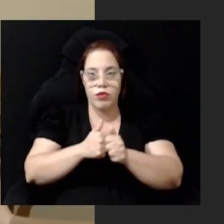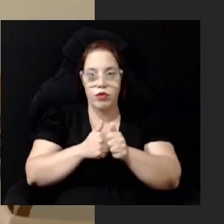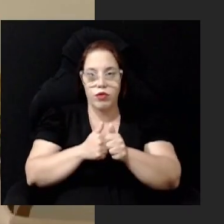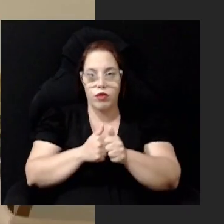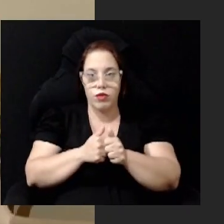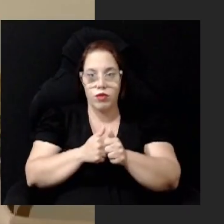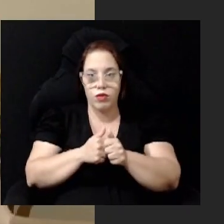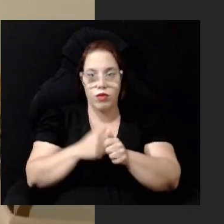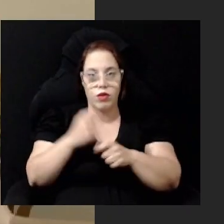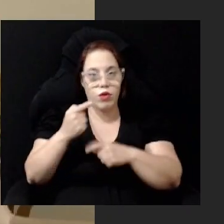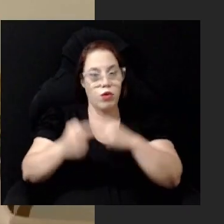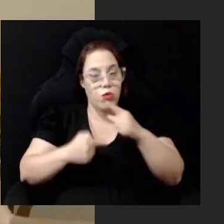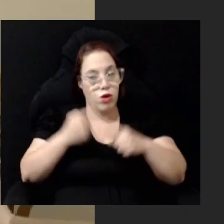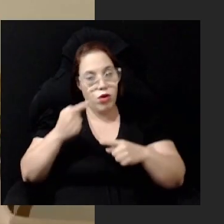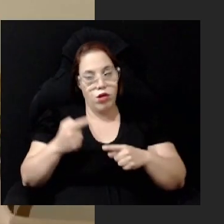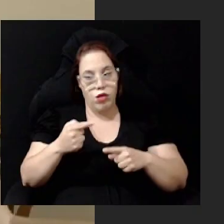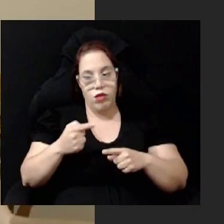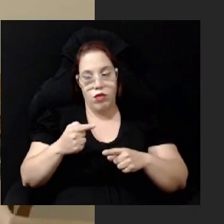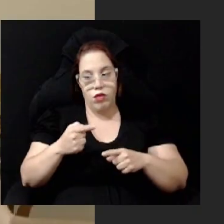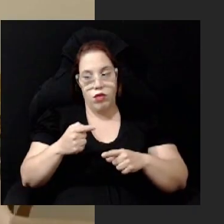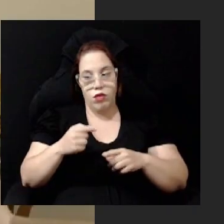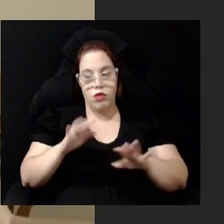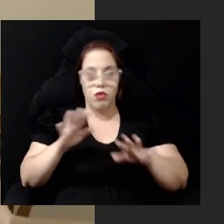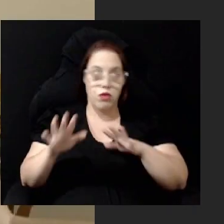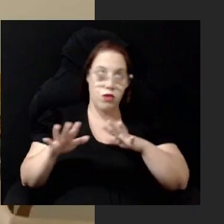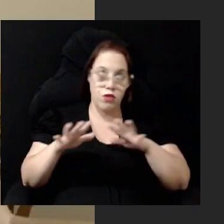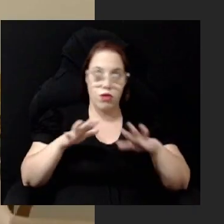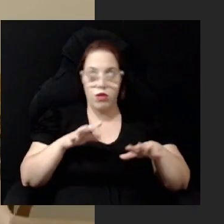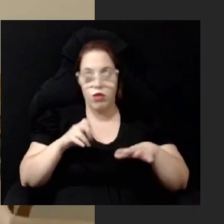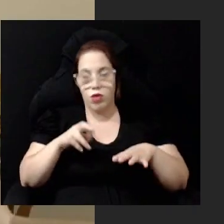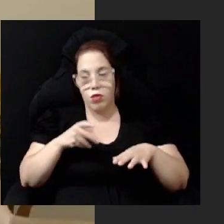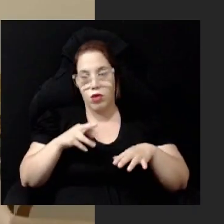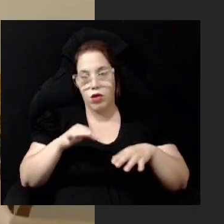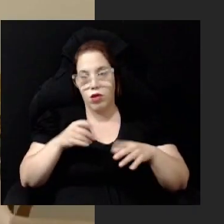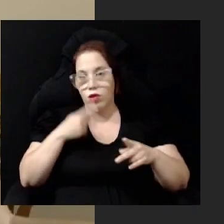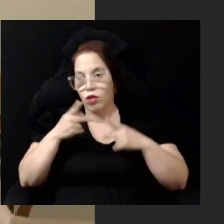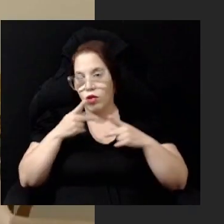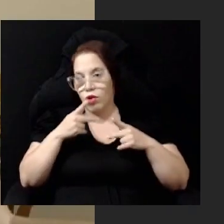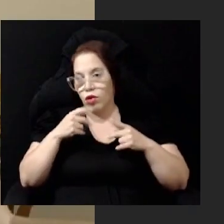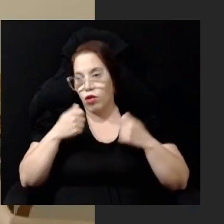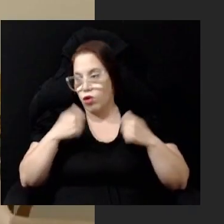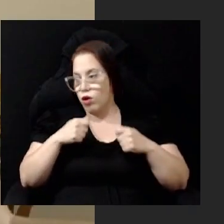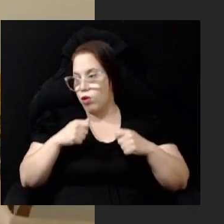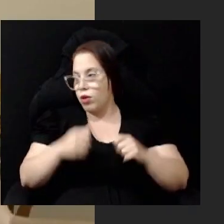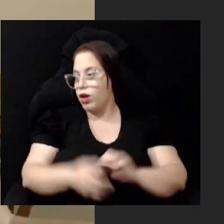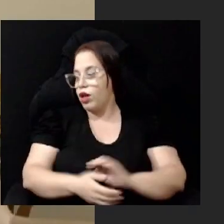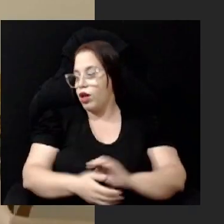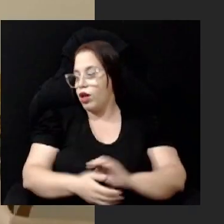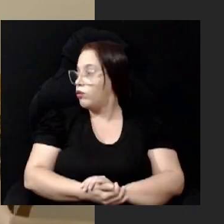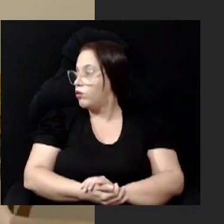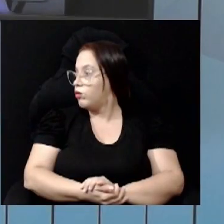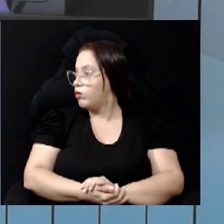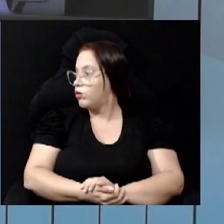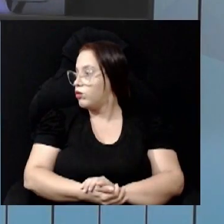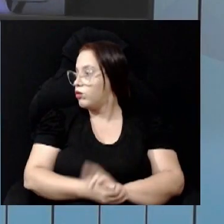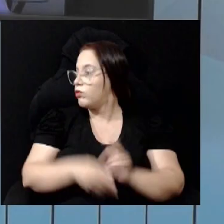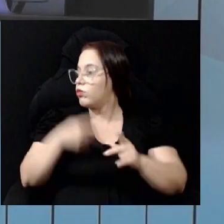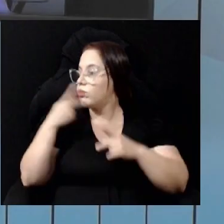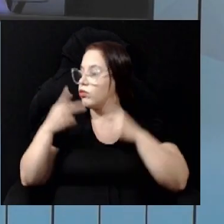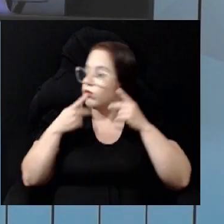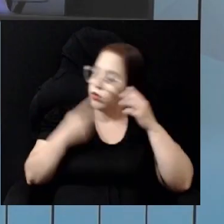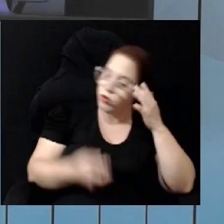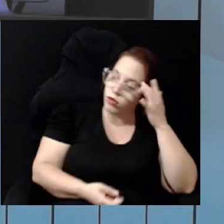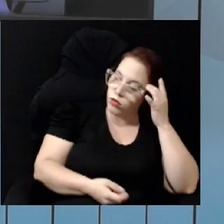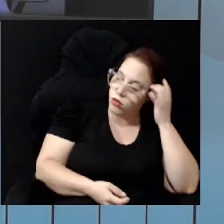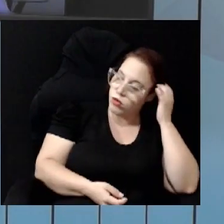a maioria dos casos, existem exceções, aí o ortopedista é quem vai dizer quais são essas exceções. Falando